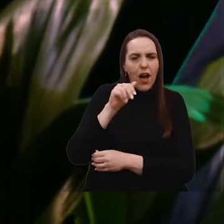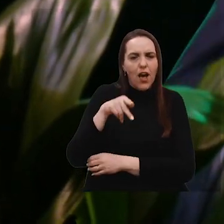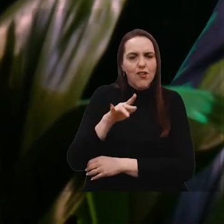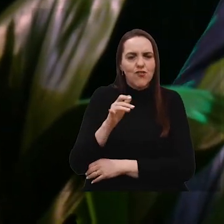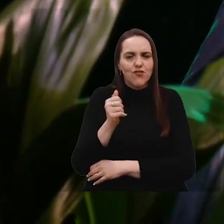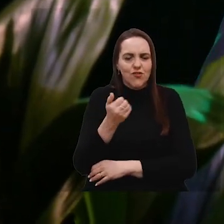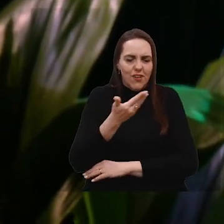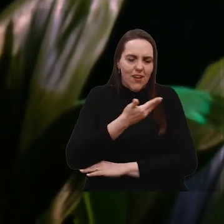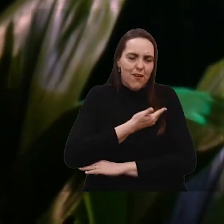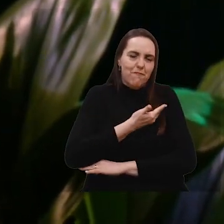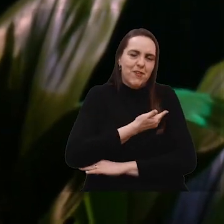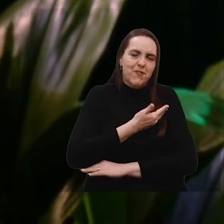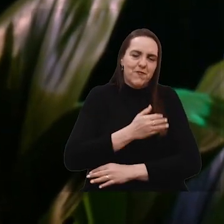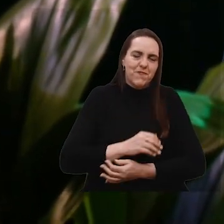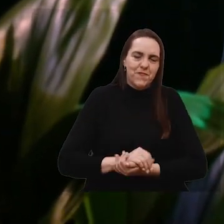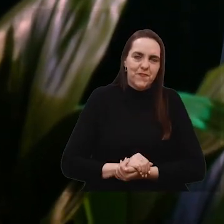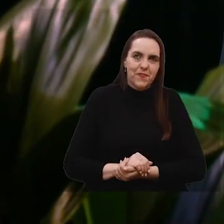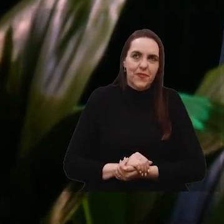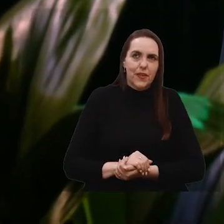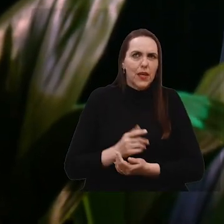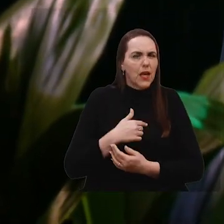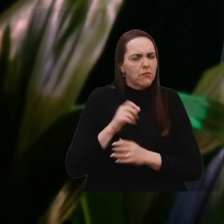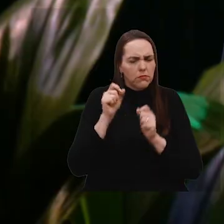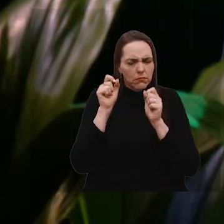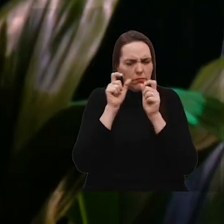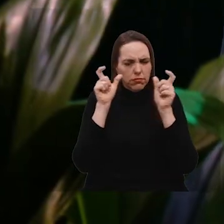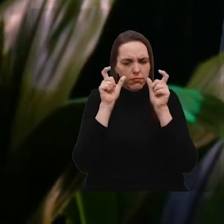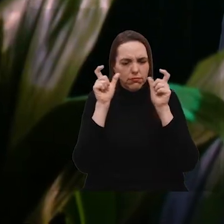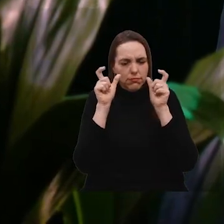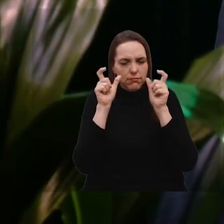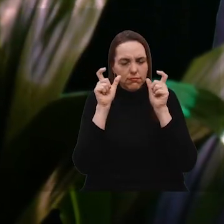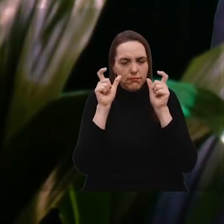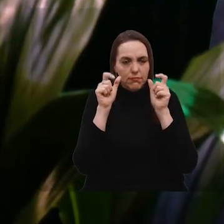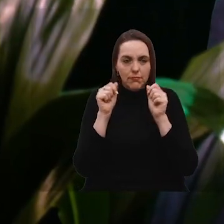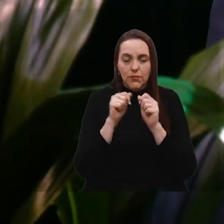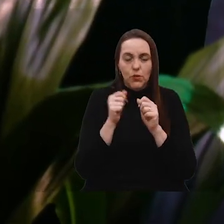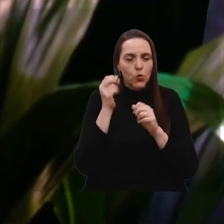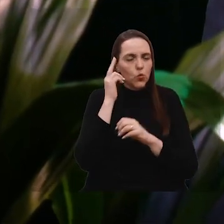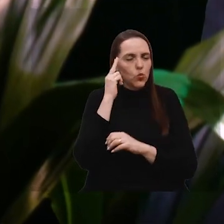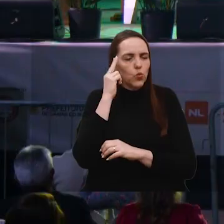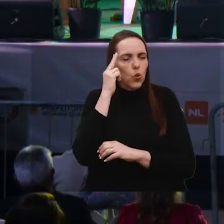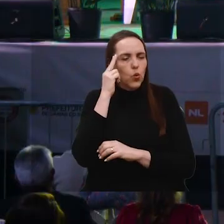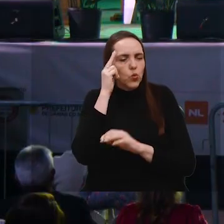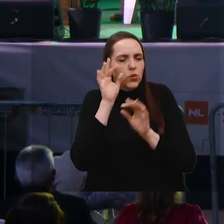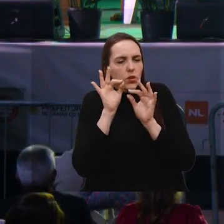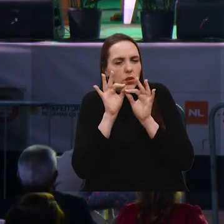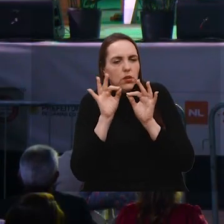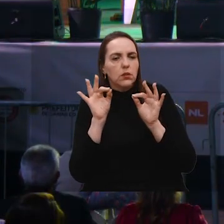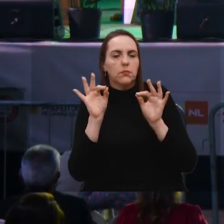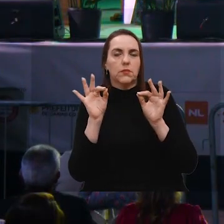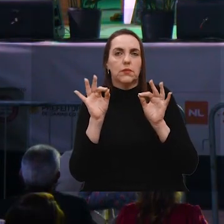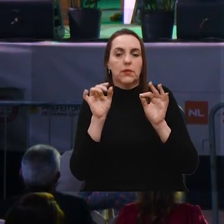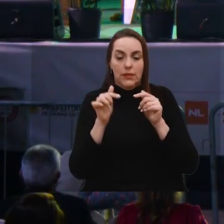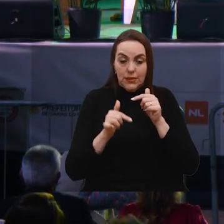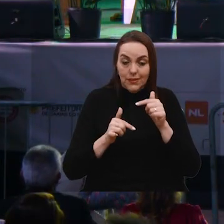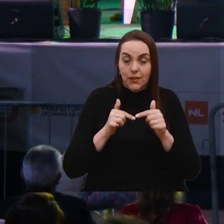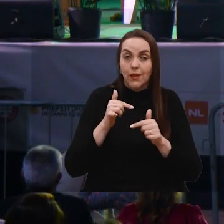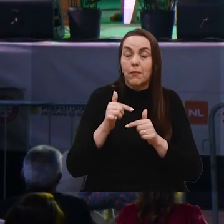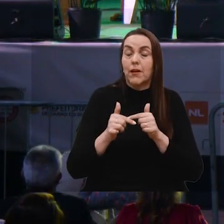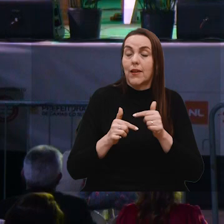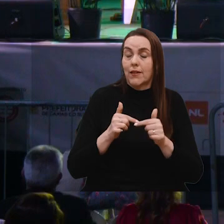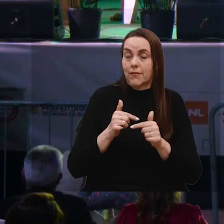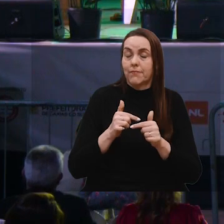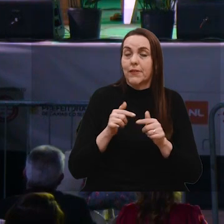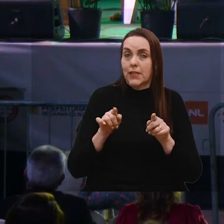chamava Venha pra Cancha, Amigo, que me despertou um sonho